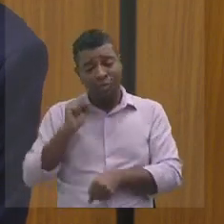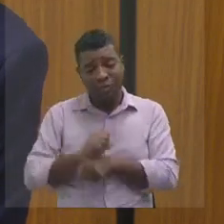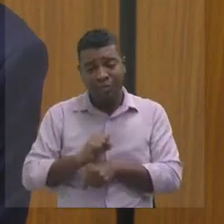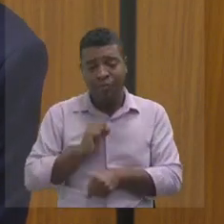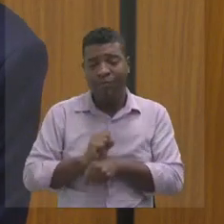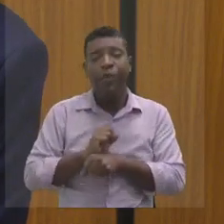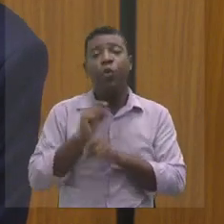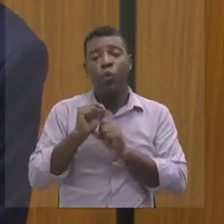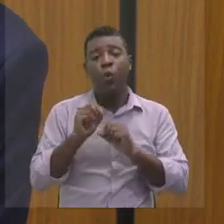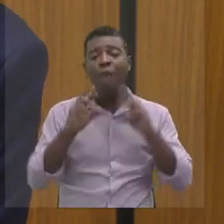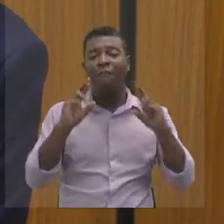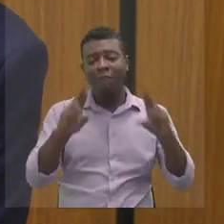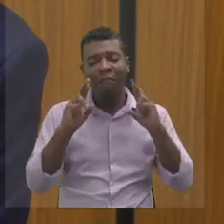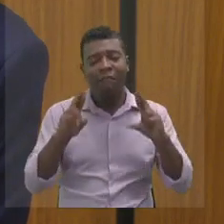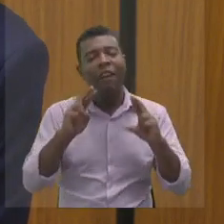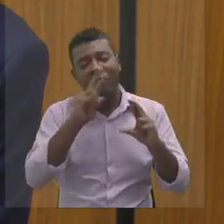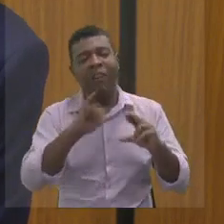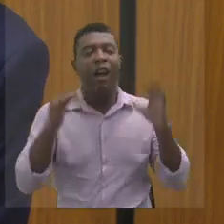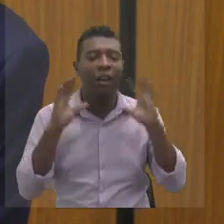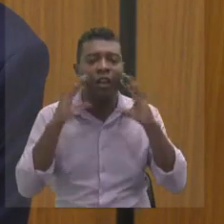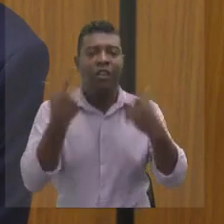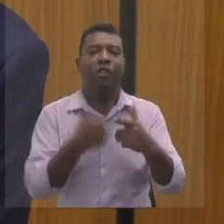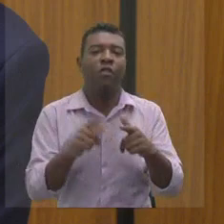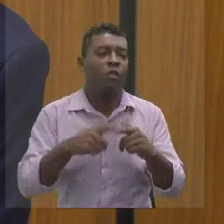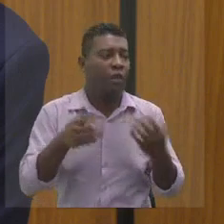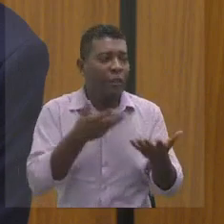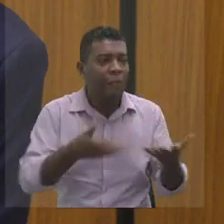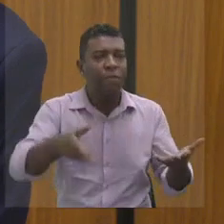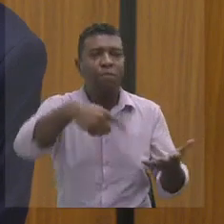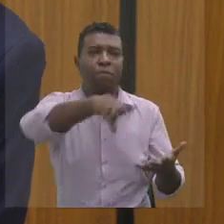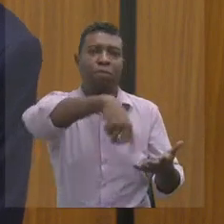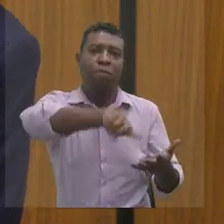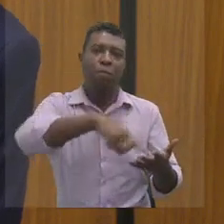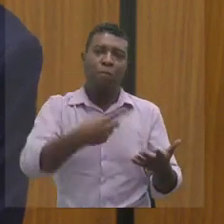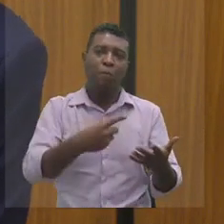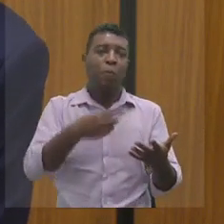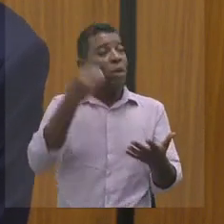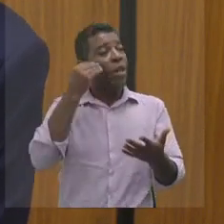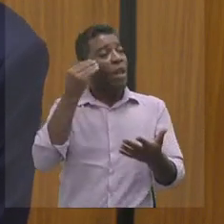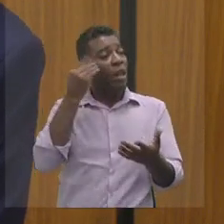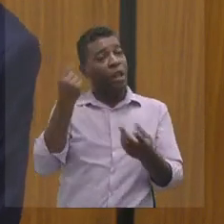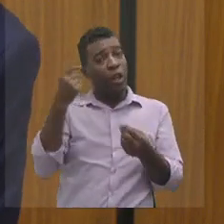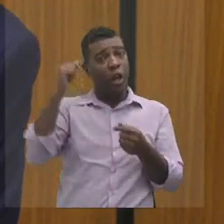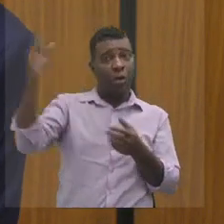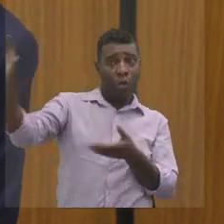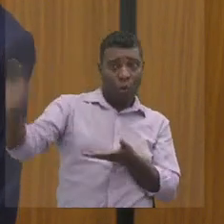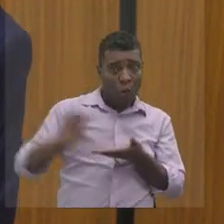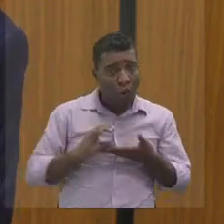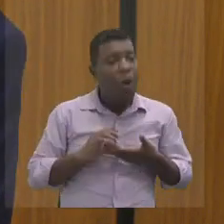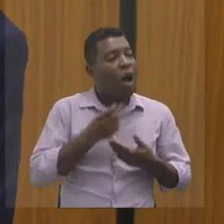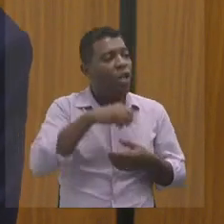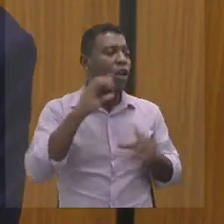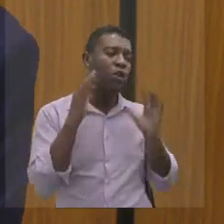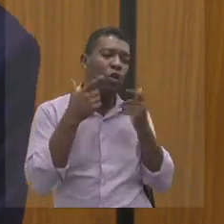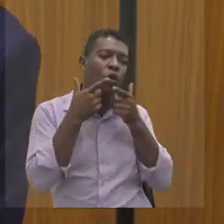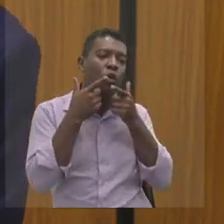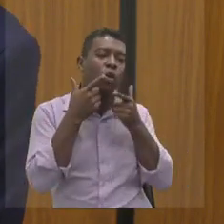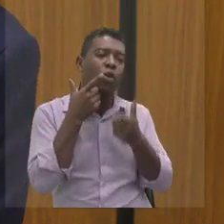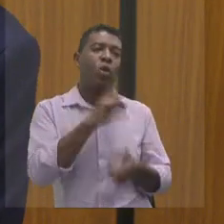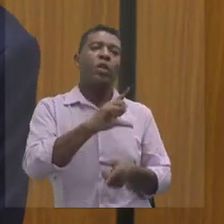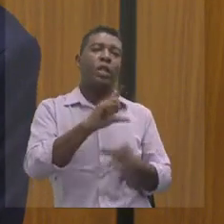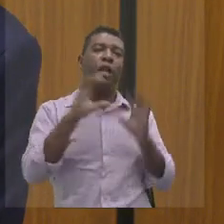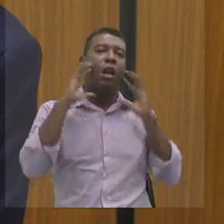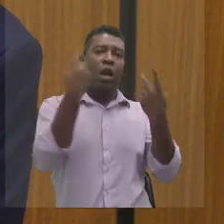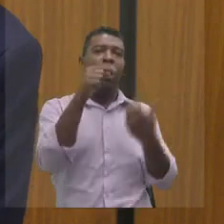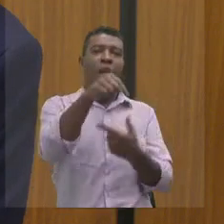tem ainda salto contratual para os passivos que vierem a gente conseguir resolver e estamos ampliando Esse contrato agora para mais quatro regionais a gente